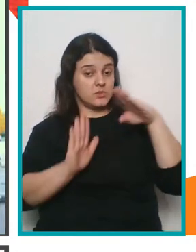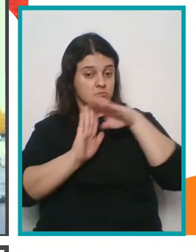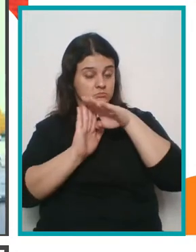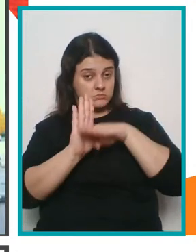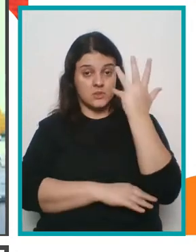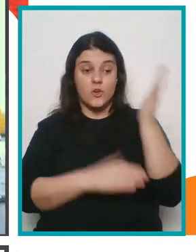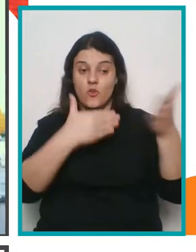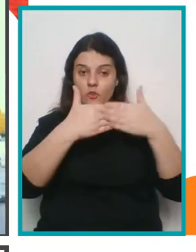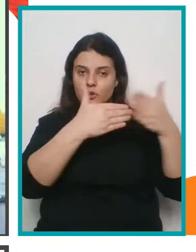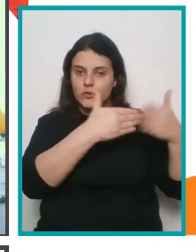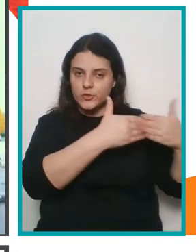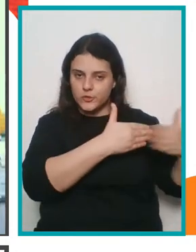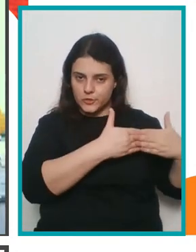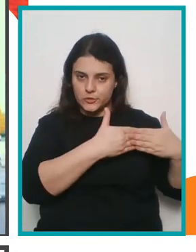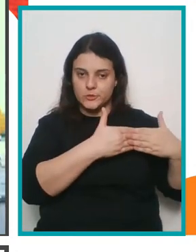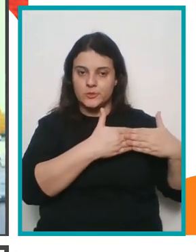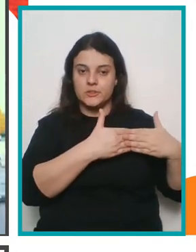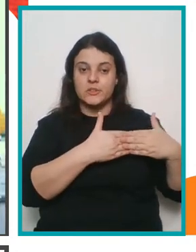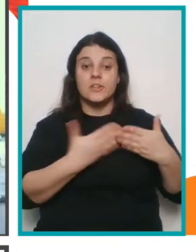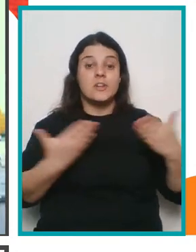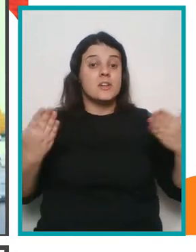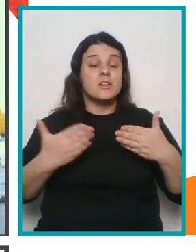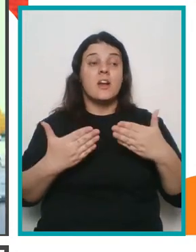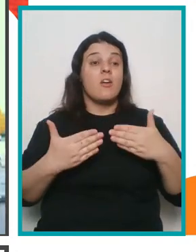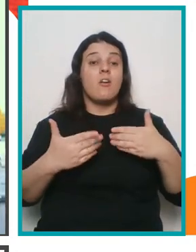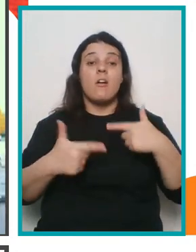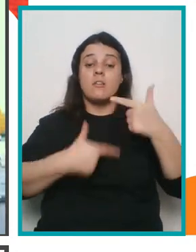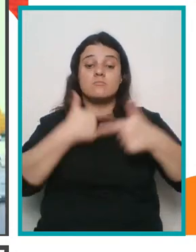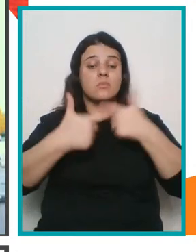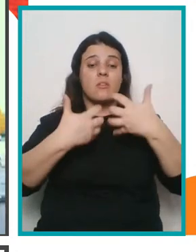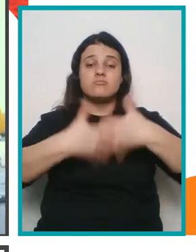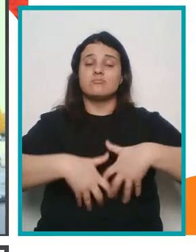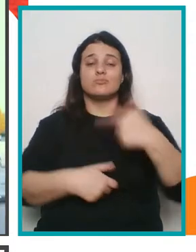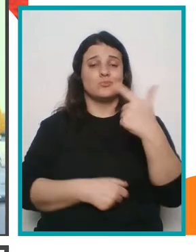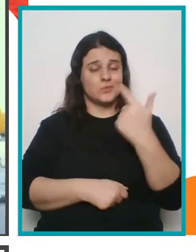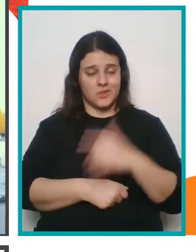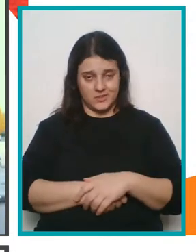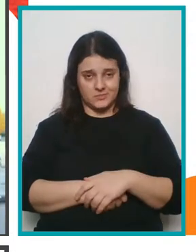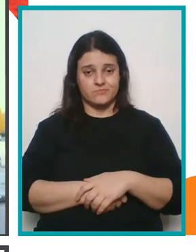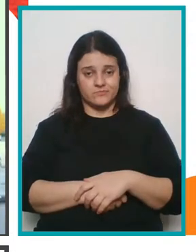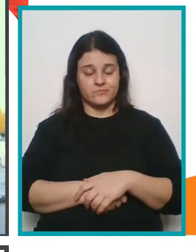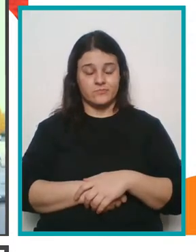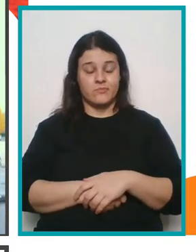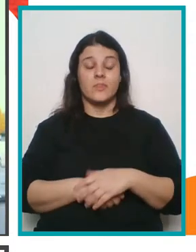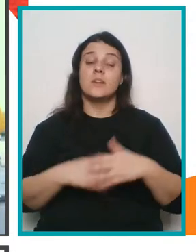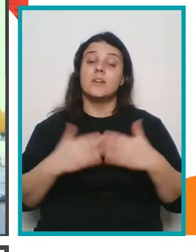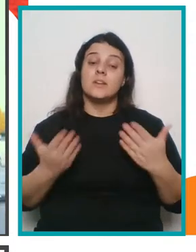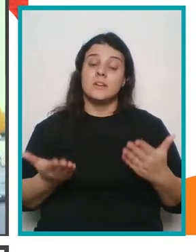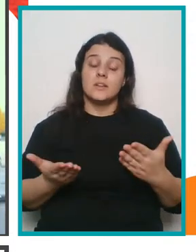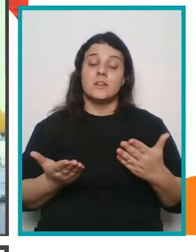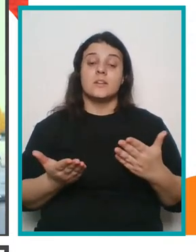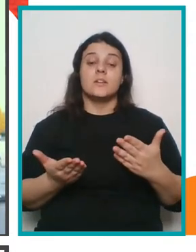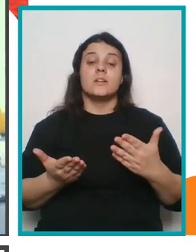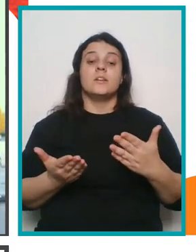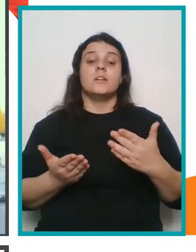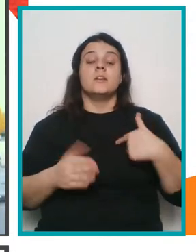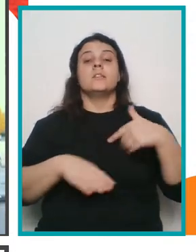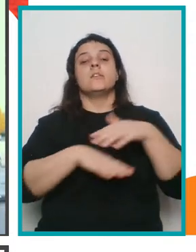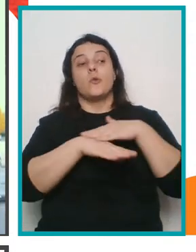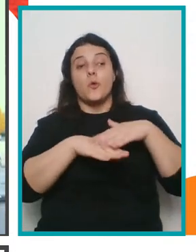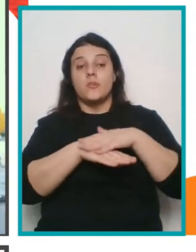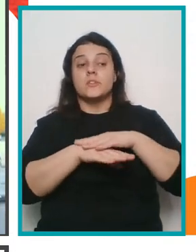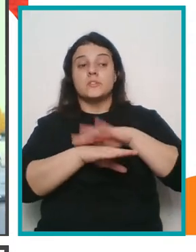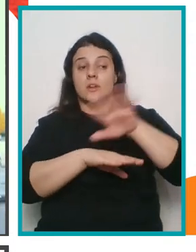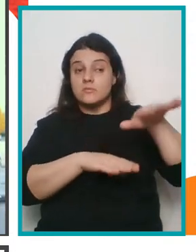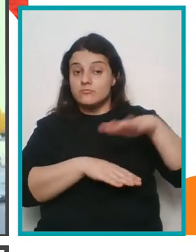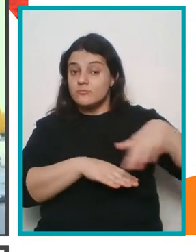com a juventude, né, isso tem sido um sonho distante nosso, assim, para ser bem honesta. E aí eu queria saber como